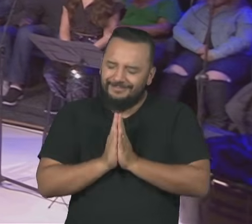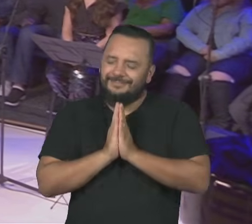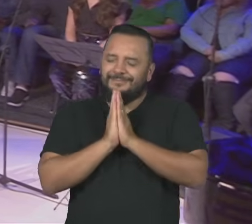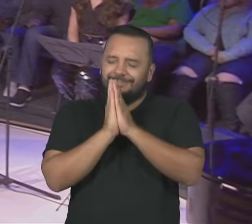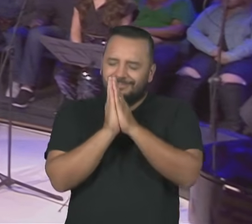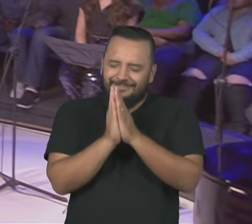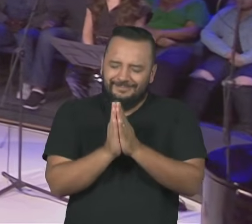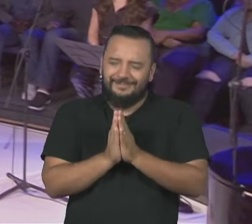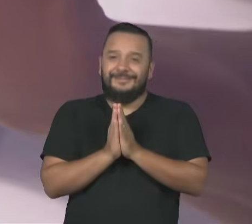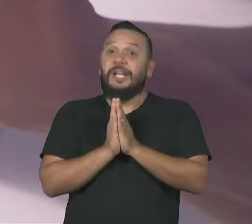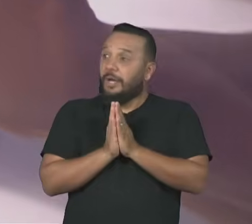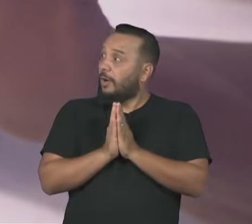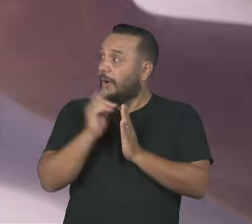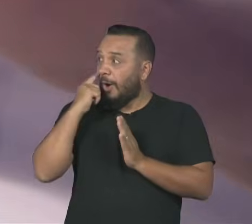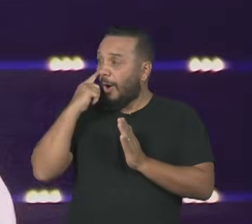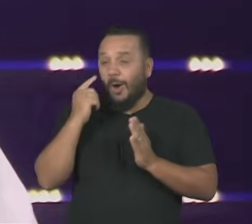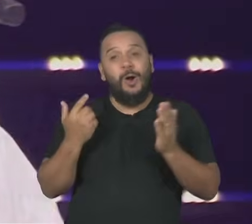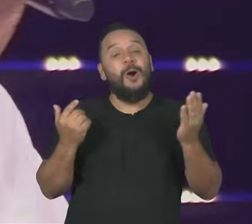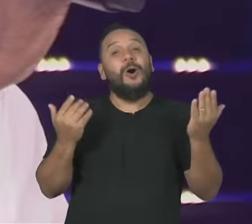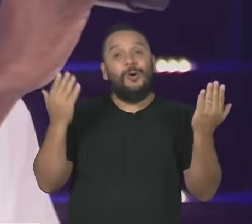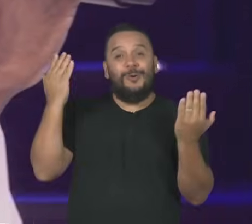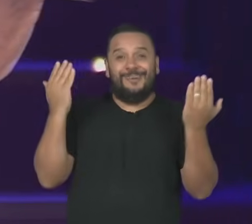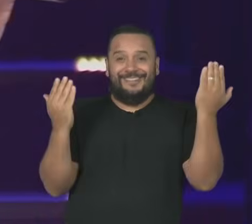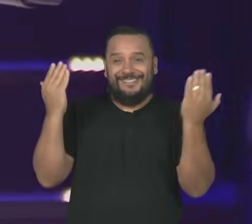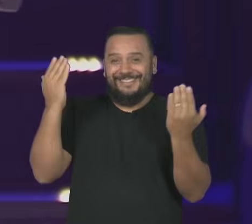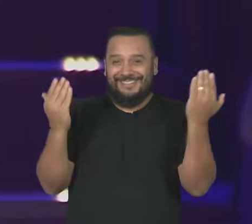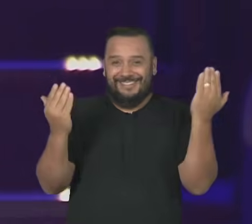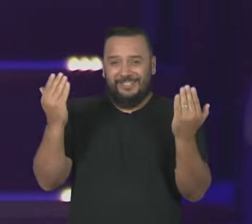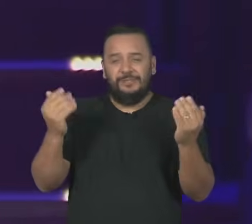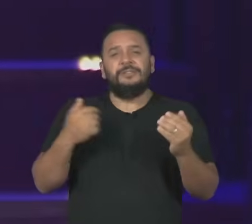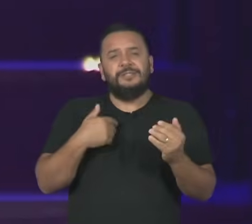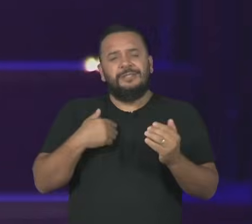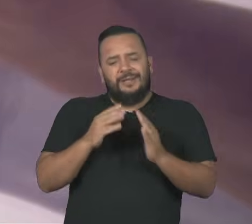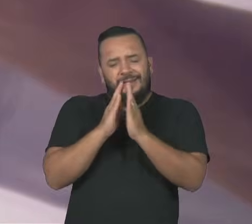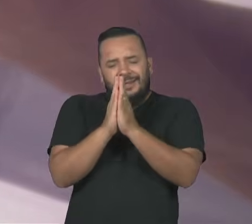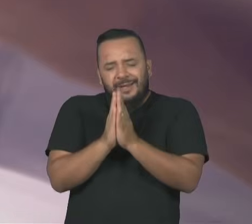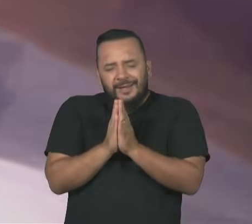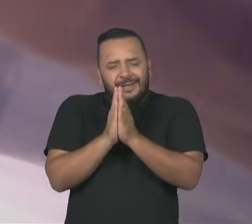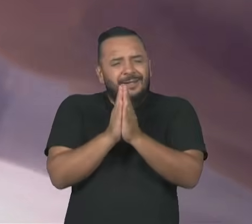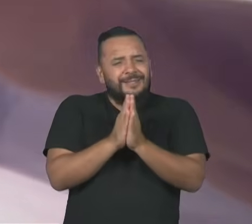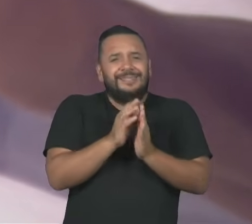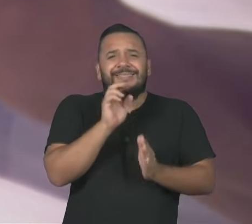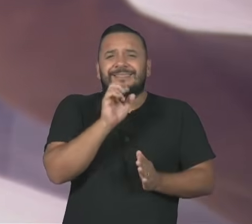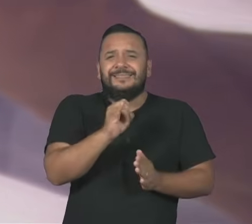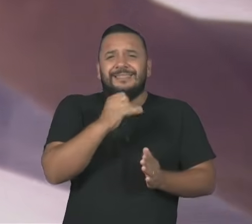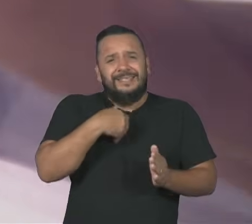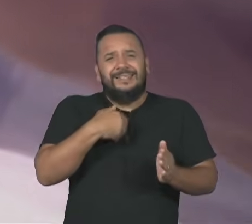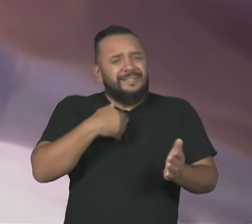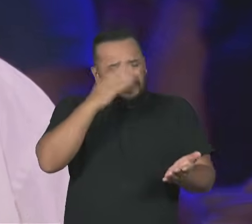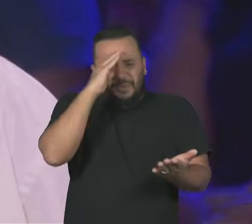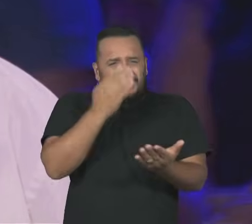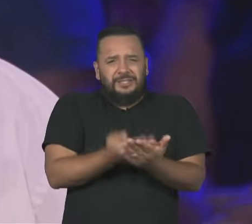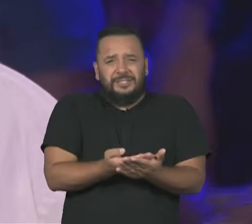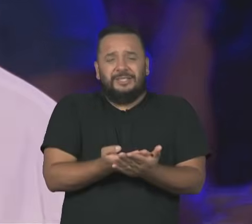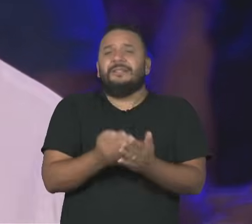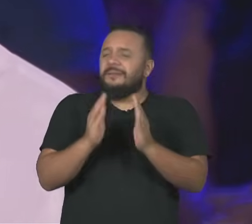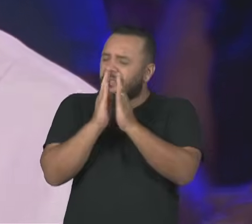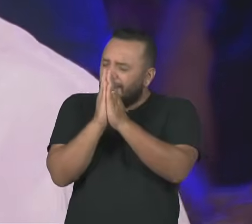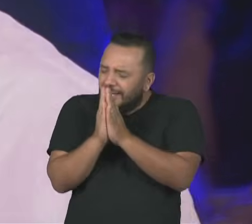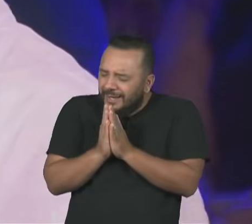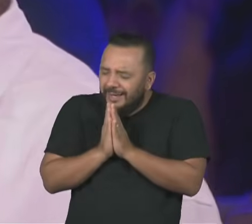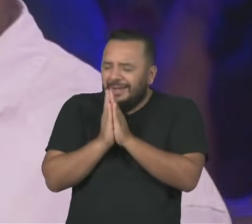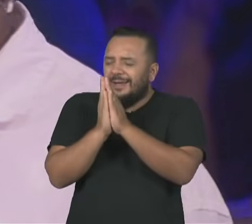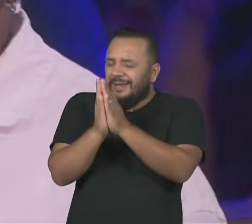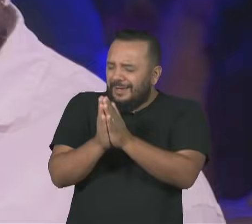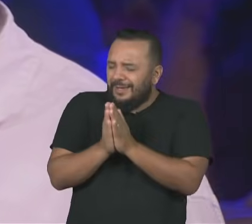Esse é o coral de algum lugar, né? Reza pra quem não crê, reza pra conquistar, reza